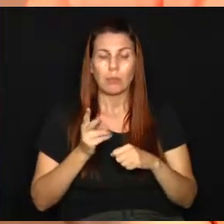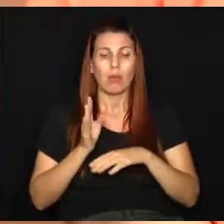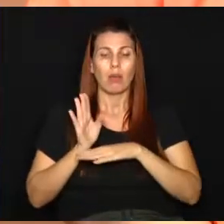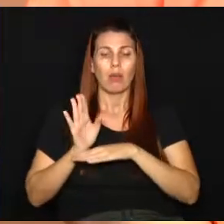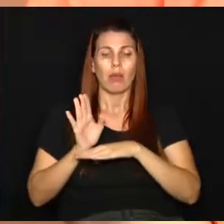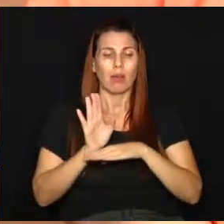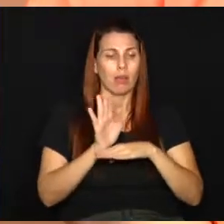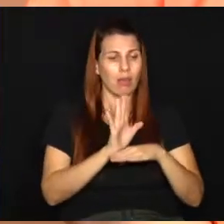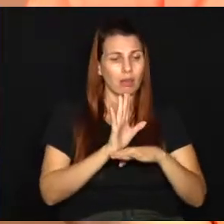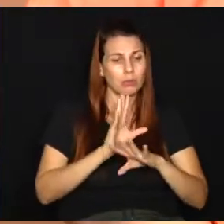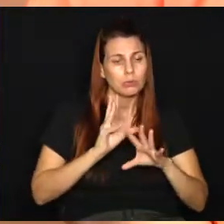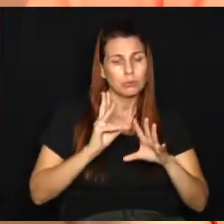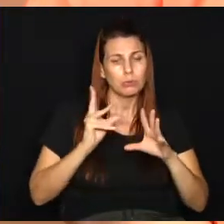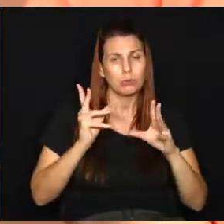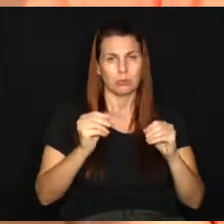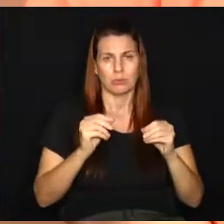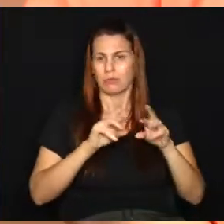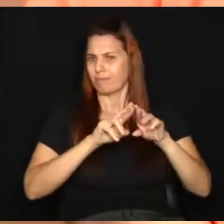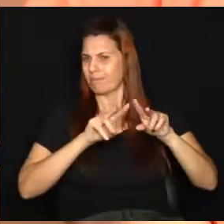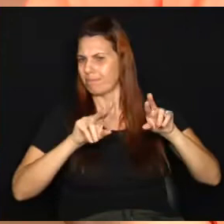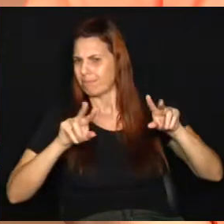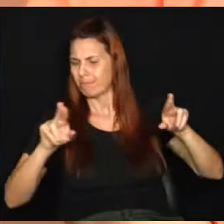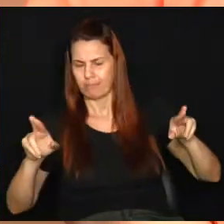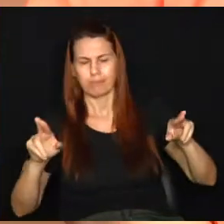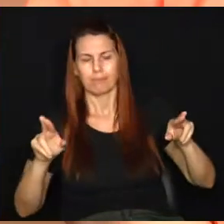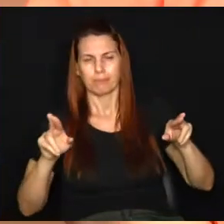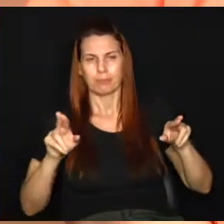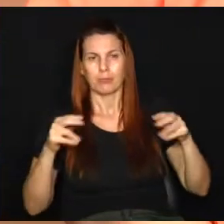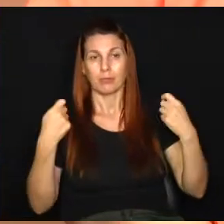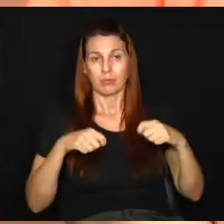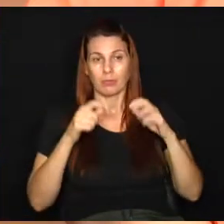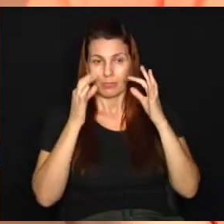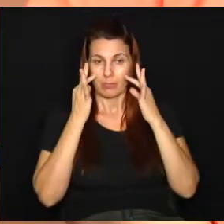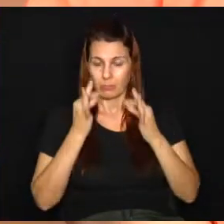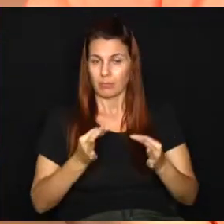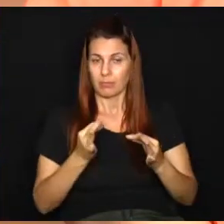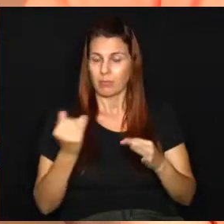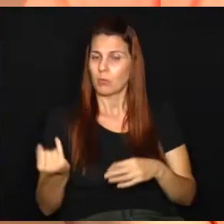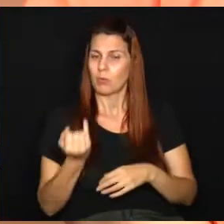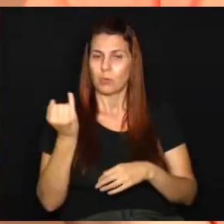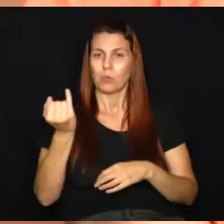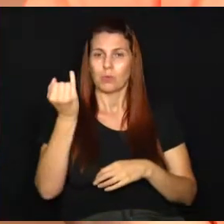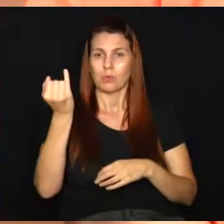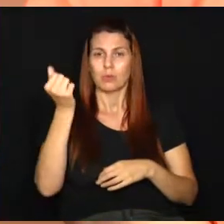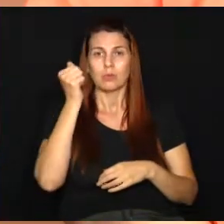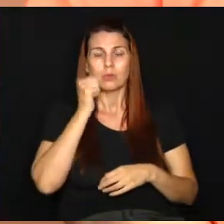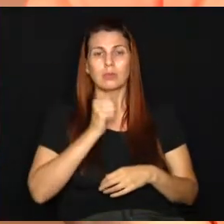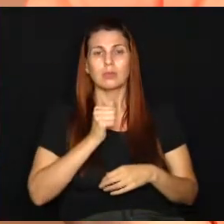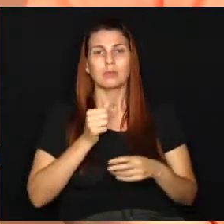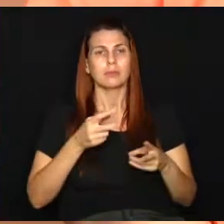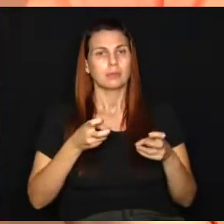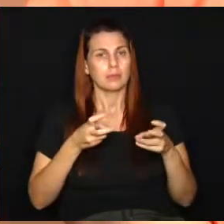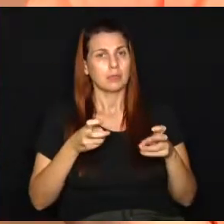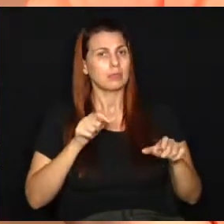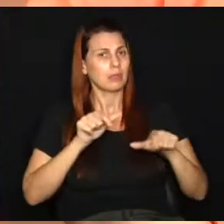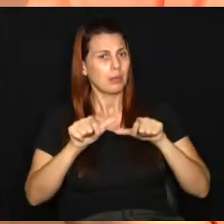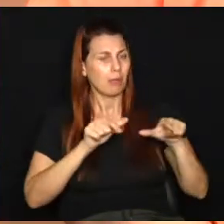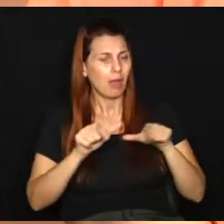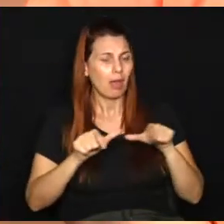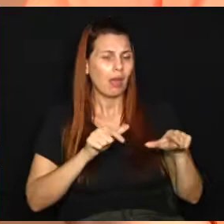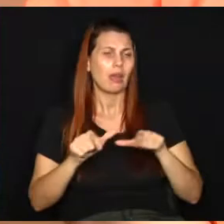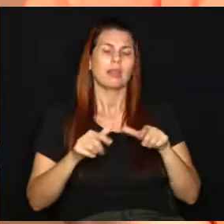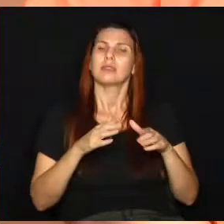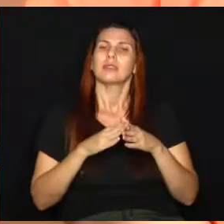contemplar a diversidade. Isso é muito interessante, muito importante. As mulheres periféricas, trabalhadoras do